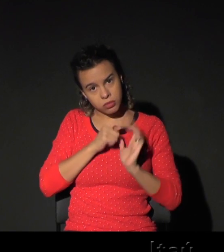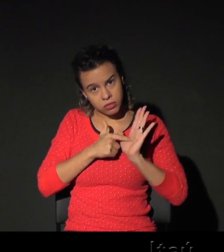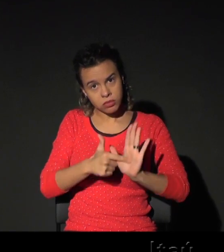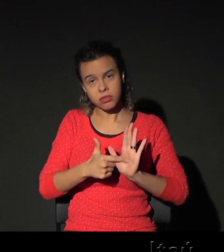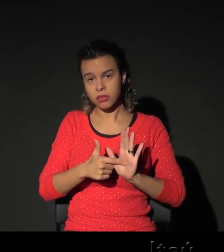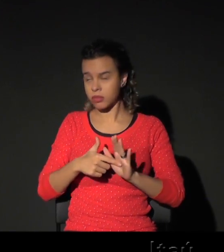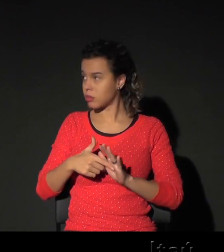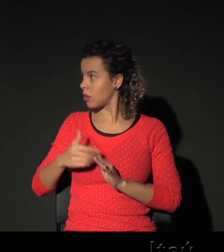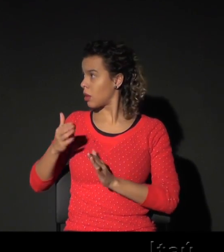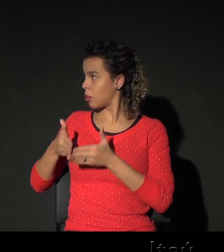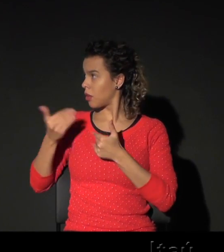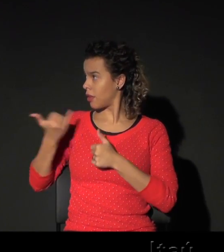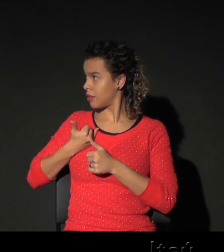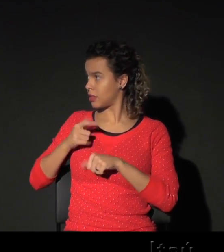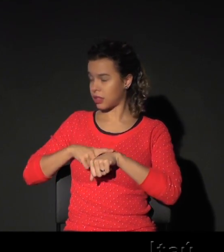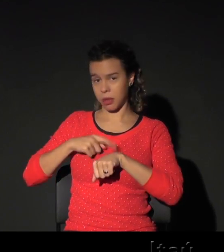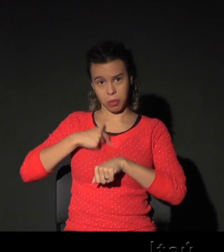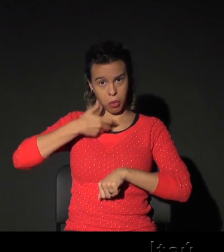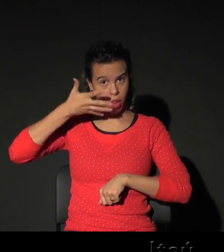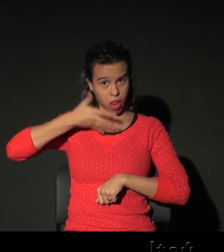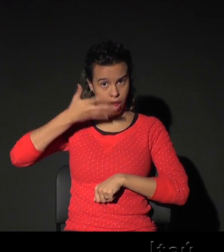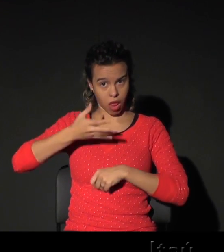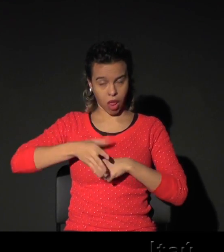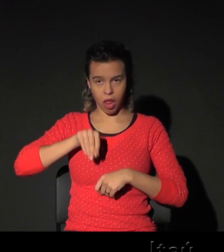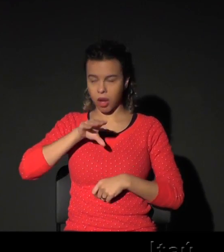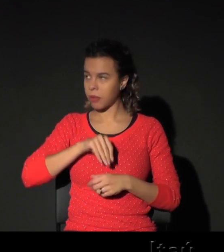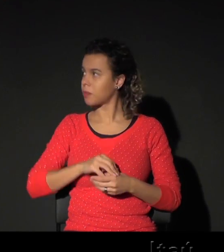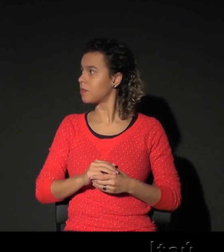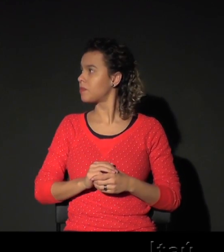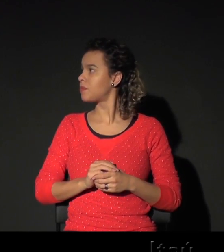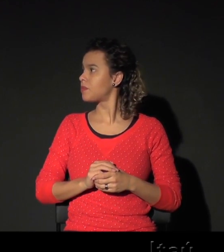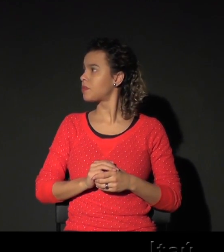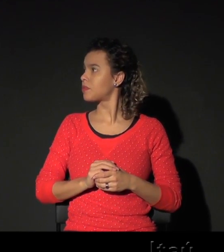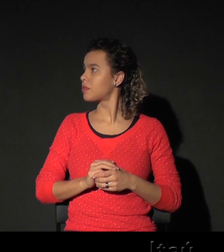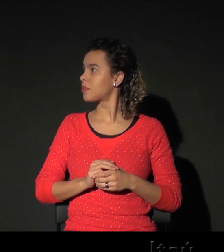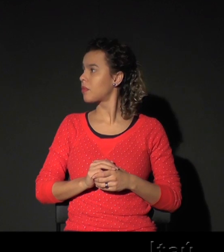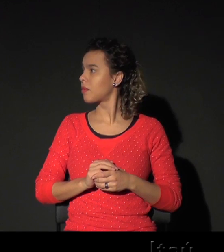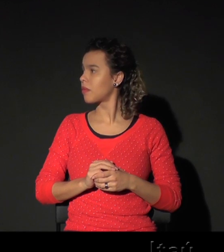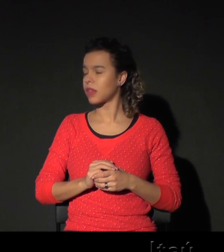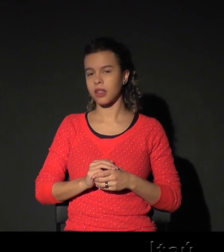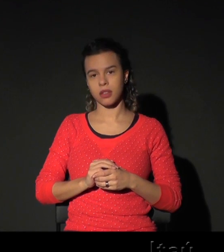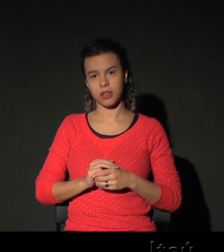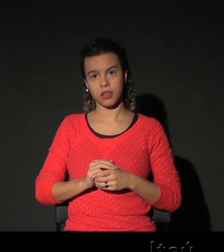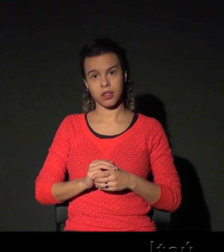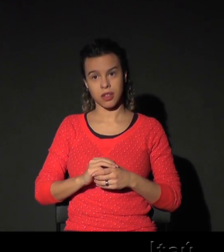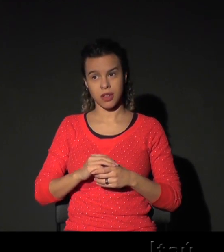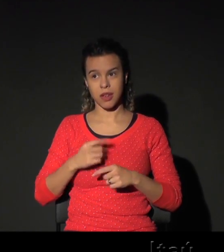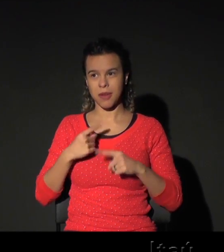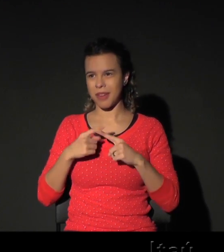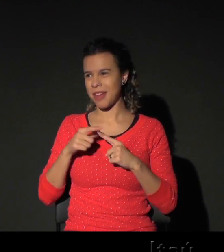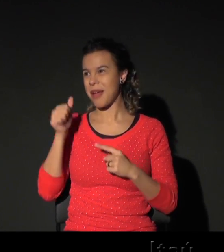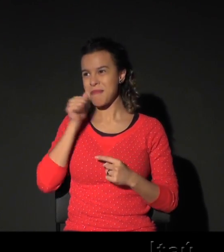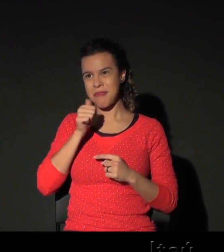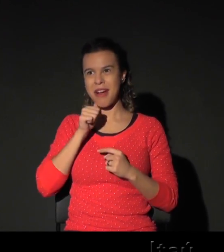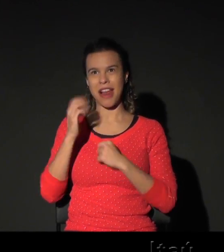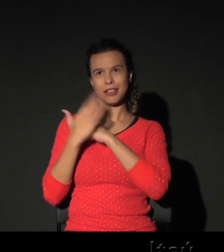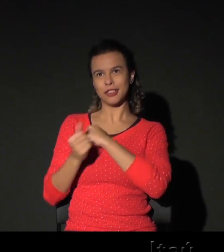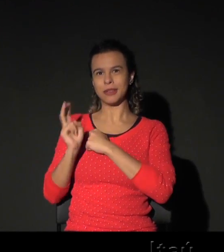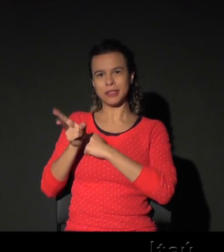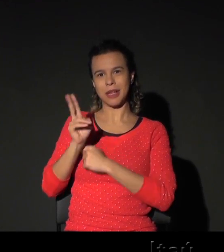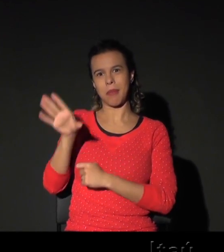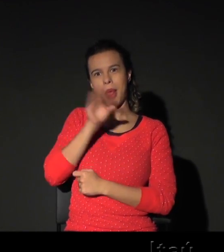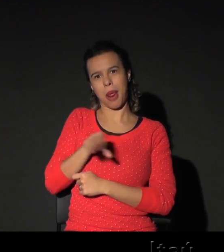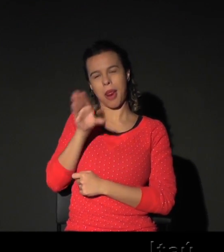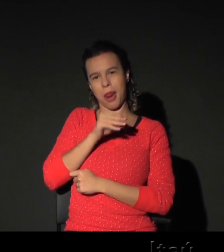linguagem me avisa o tempo também que eu sou também soua faladora que só tem né E para fazer juiz ao Clichê das mulheres que falam